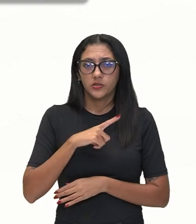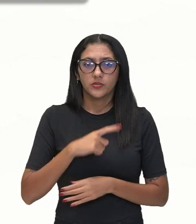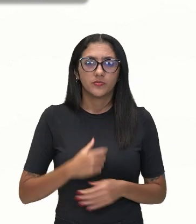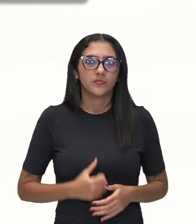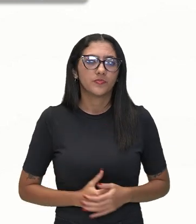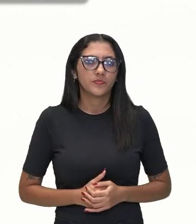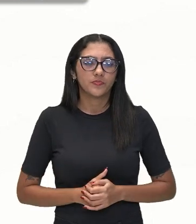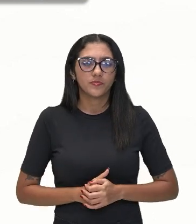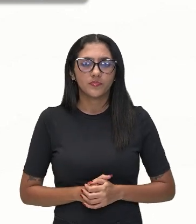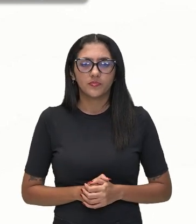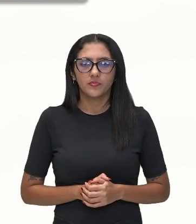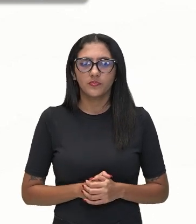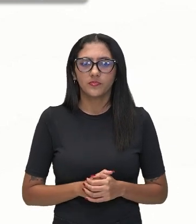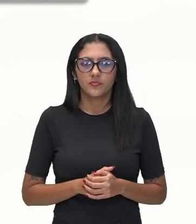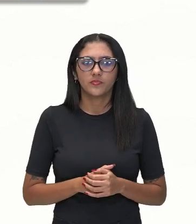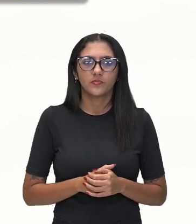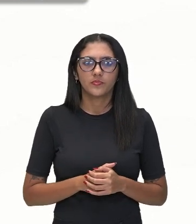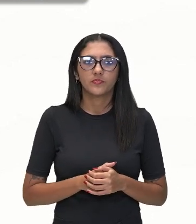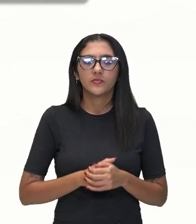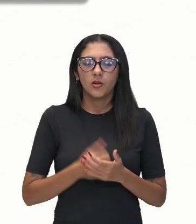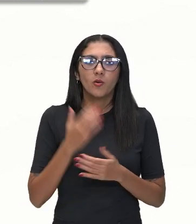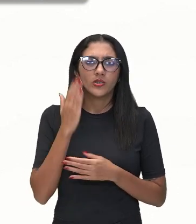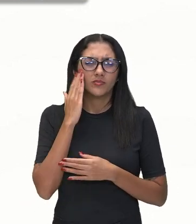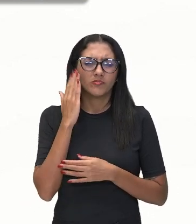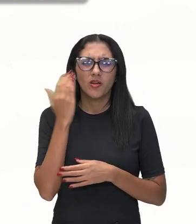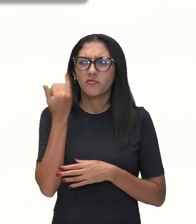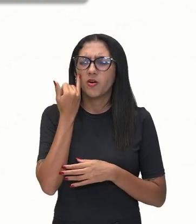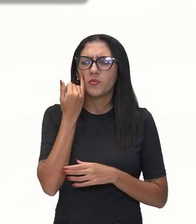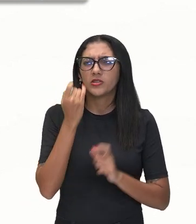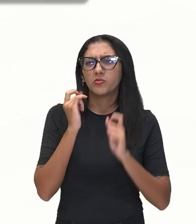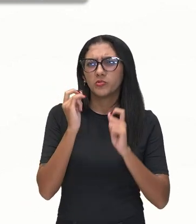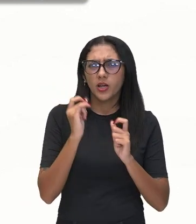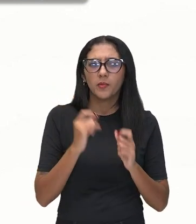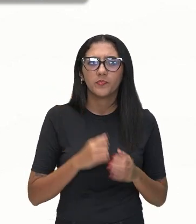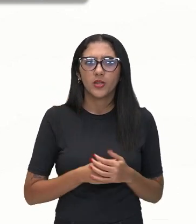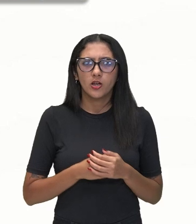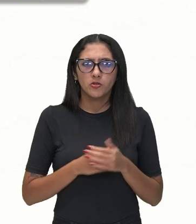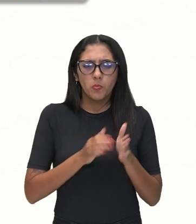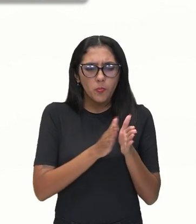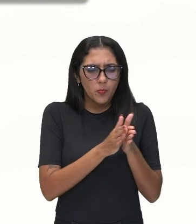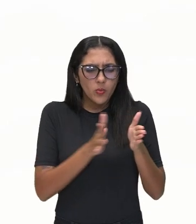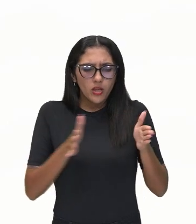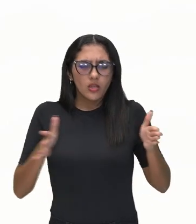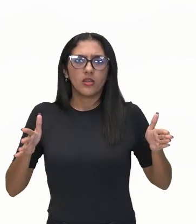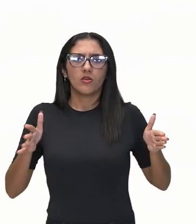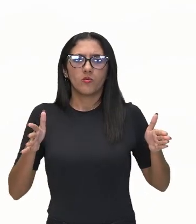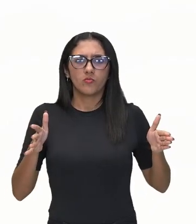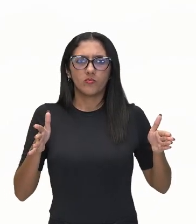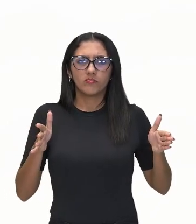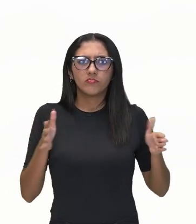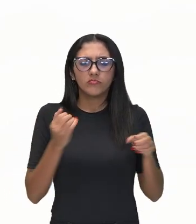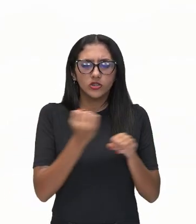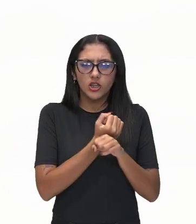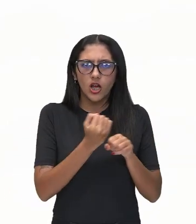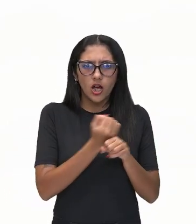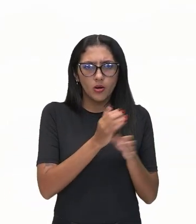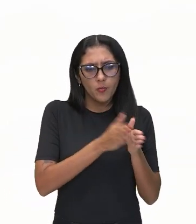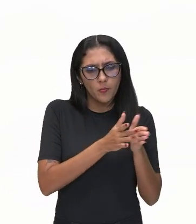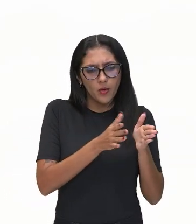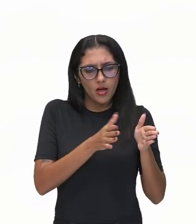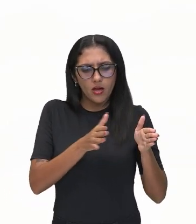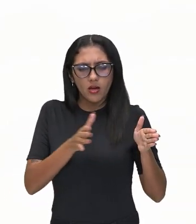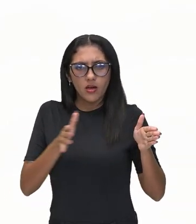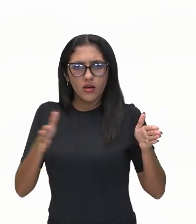de uma escala de tempo, de uma linha do tempo em que, nesta linha do